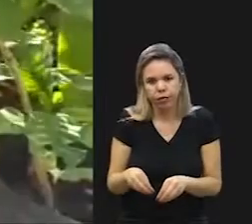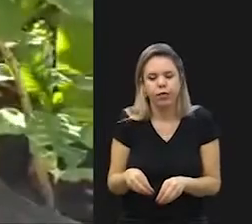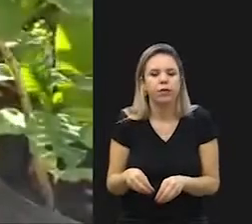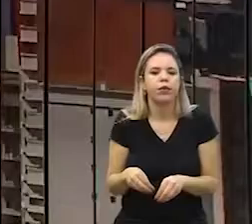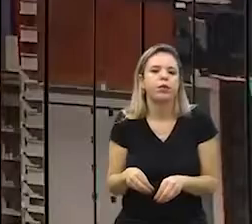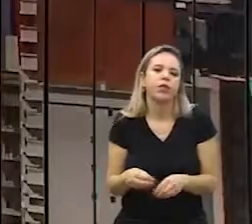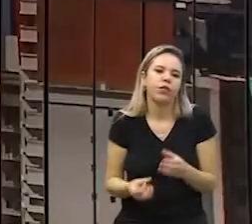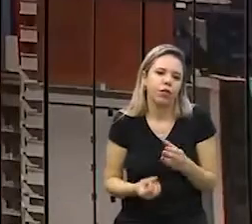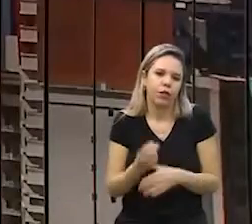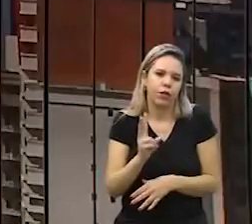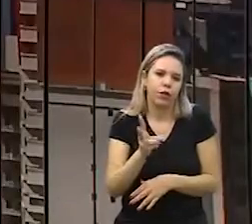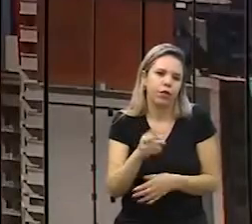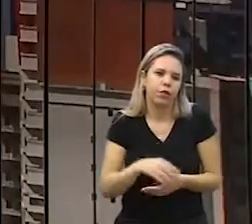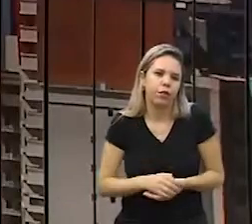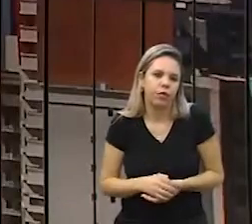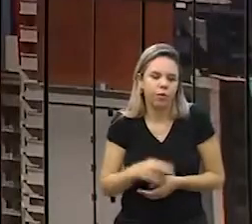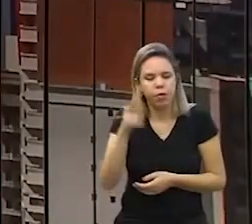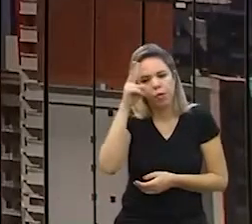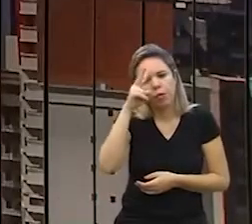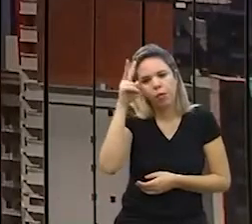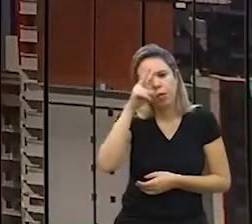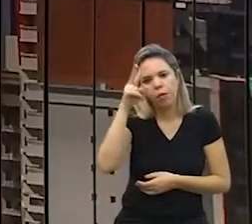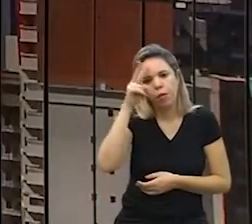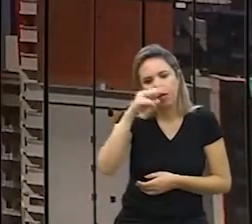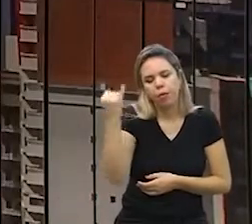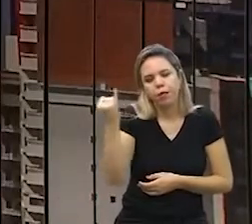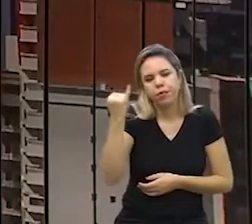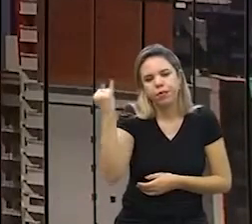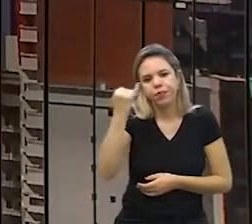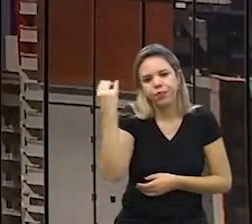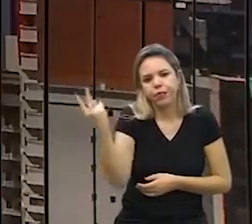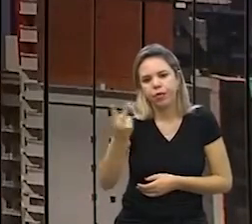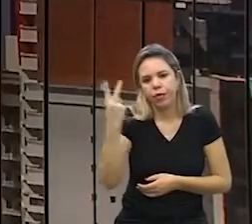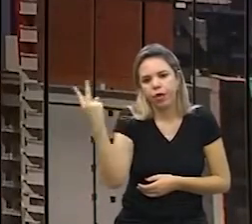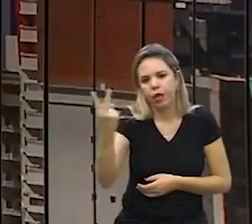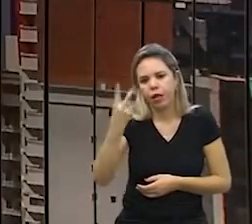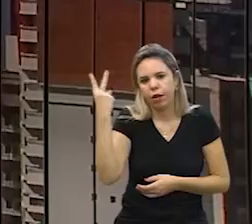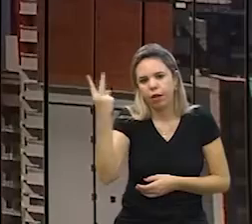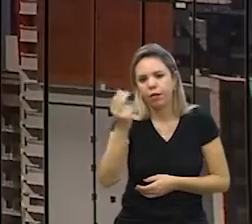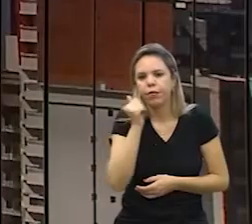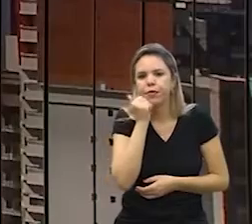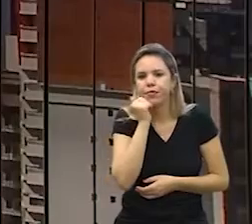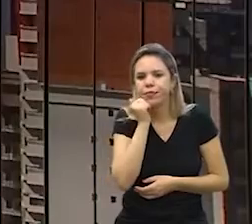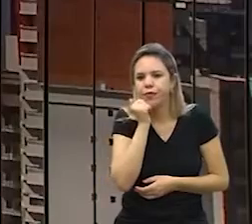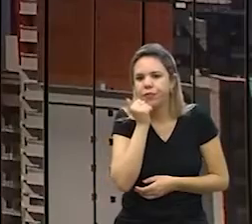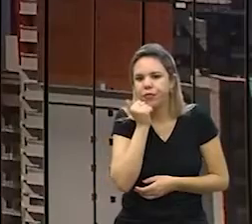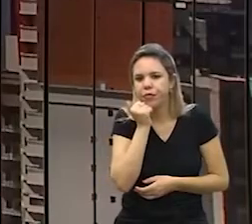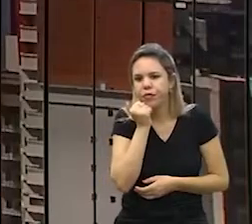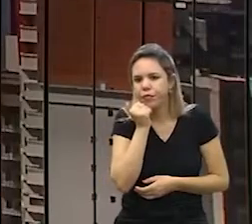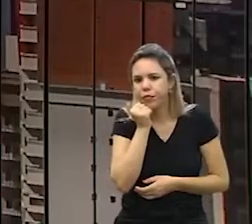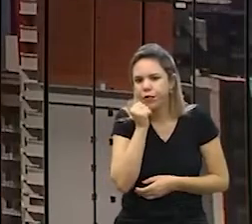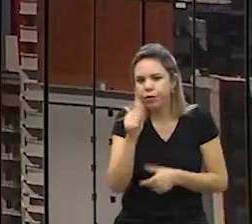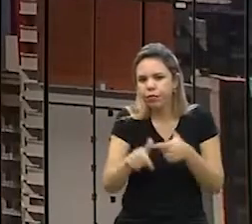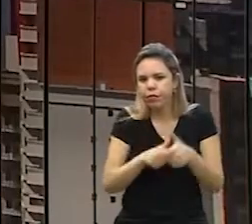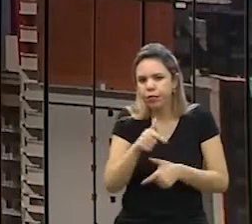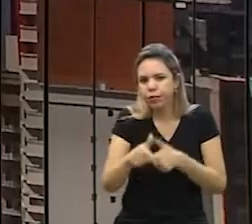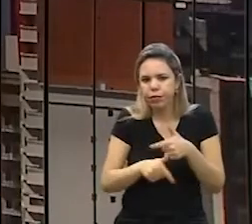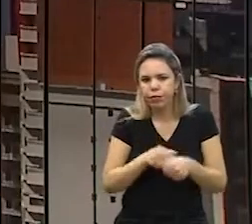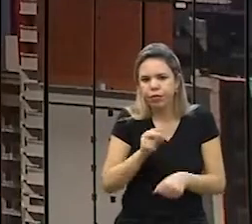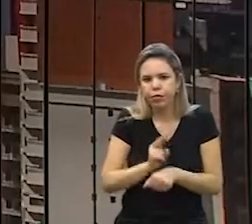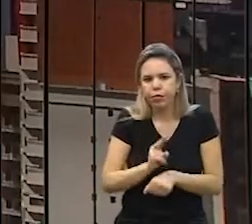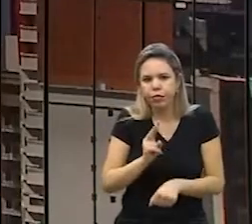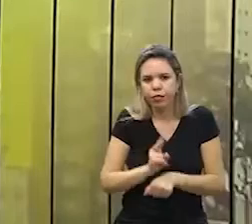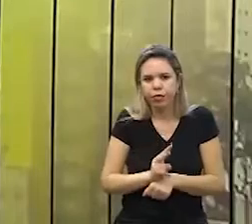sentidos. Sim, isso nos lembra também, né, Vitor, da importância da valorização da ciência, porque esse trabalho de